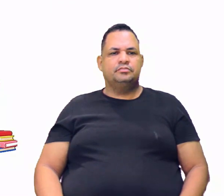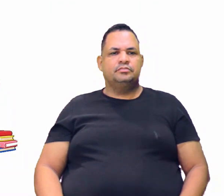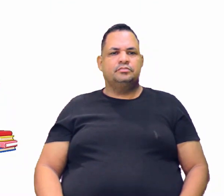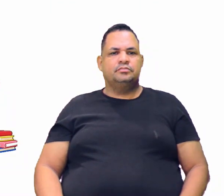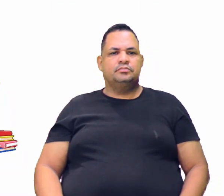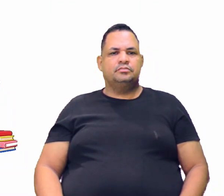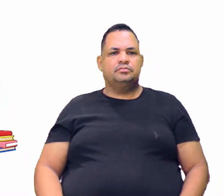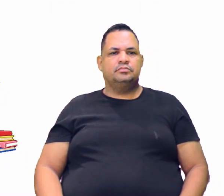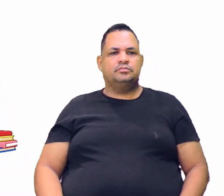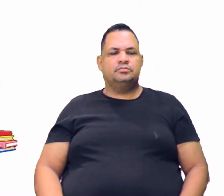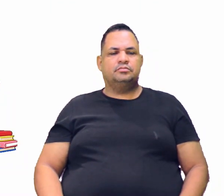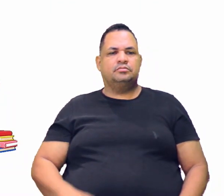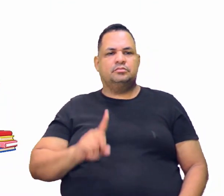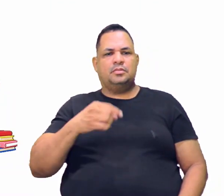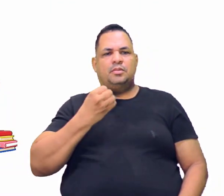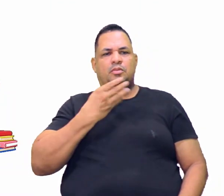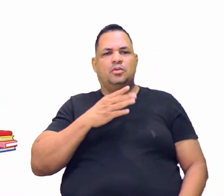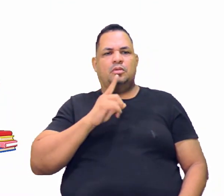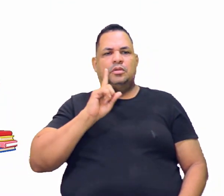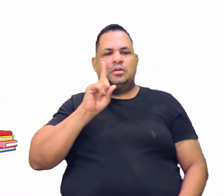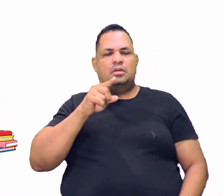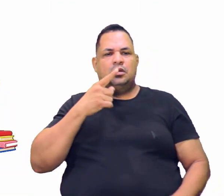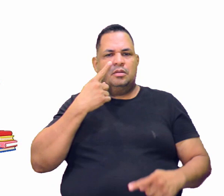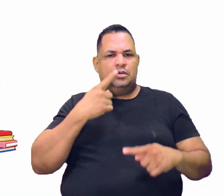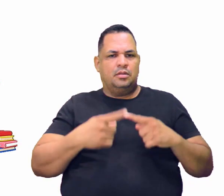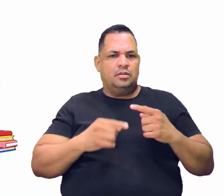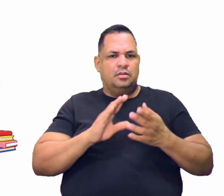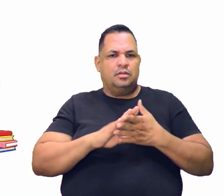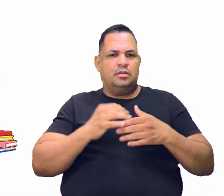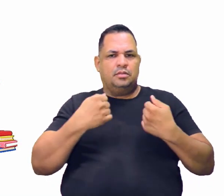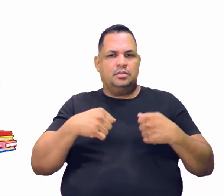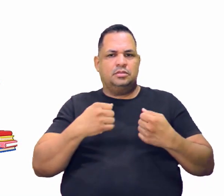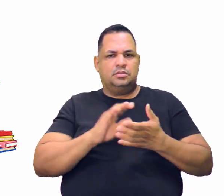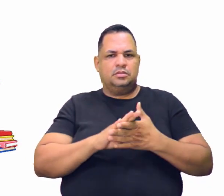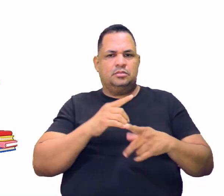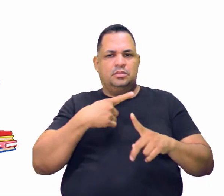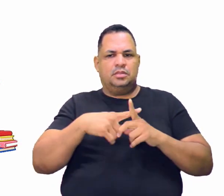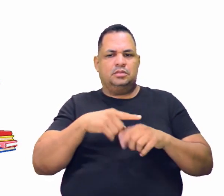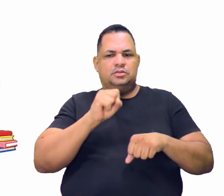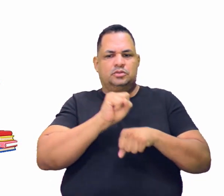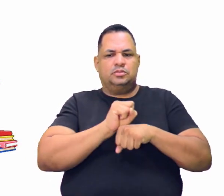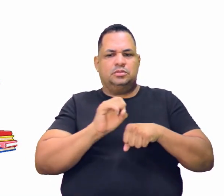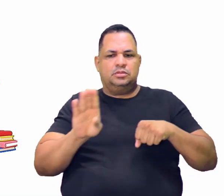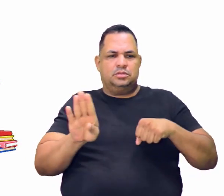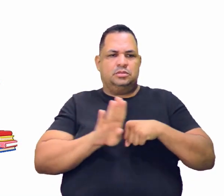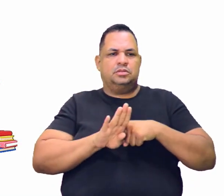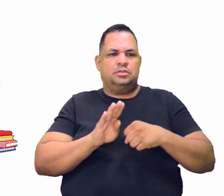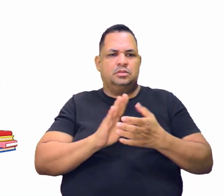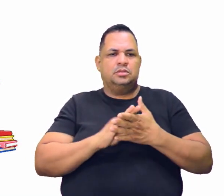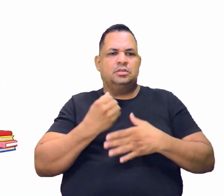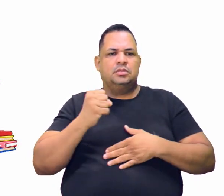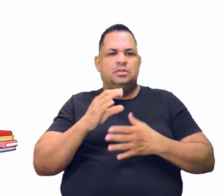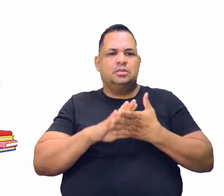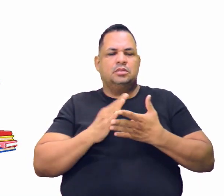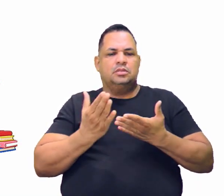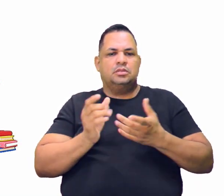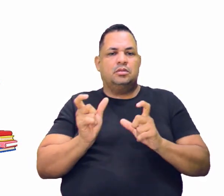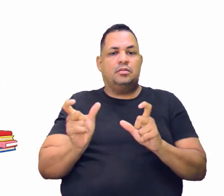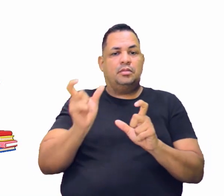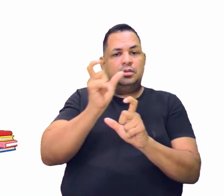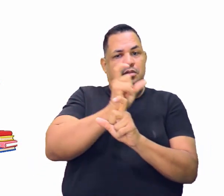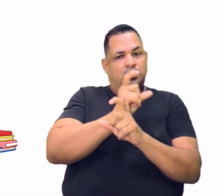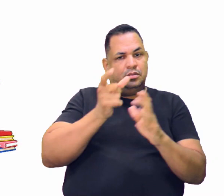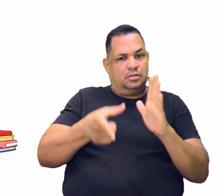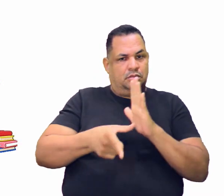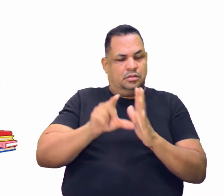Agora, é bom, é proibido, é necessário mais substantivo. Presta atenção. Se há um determinante anteposto